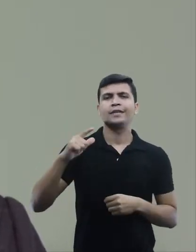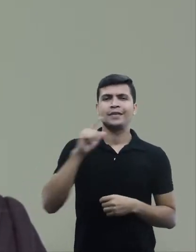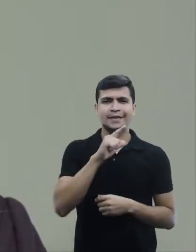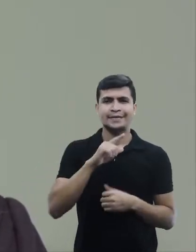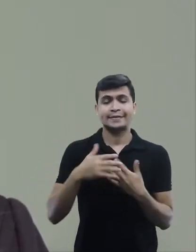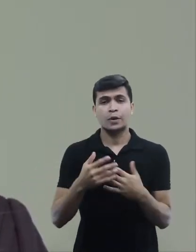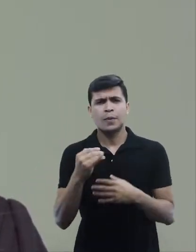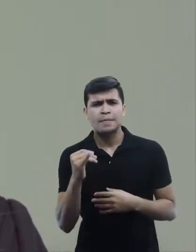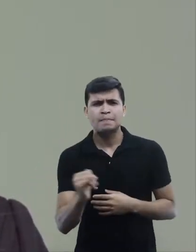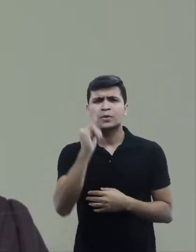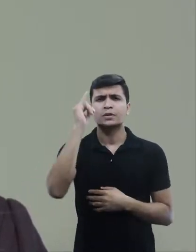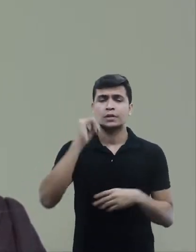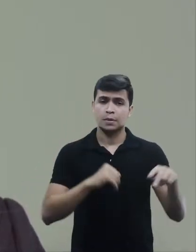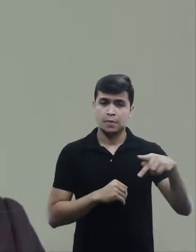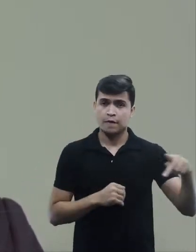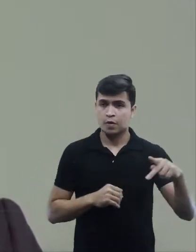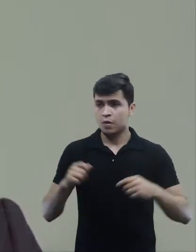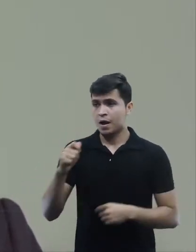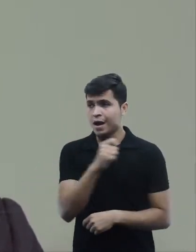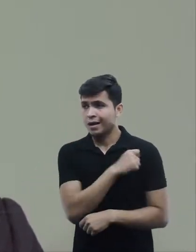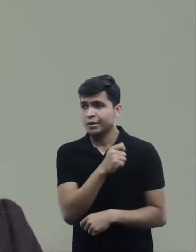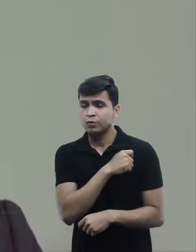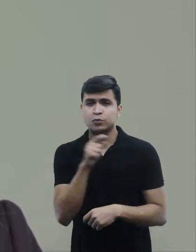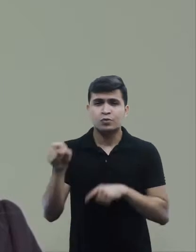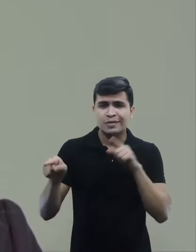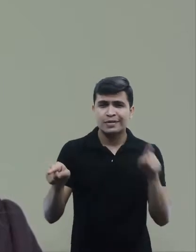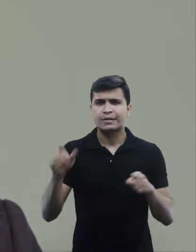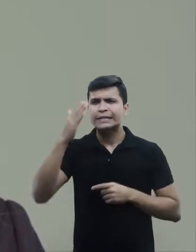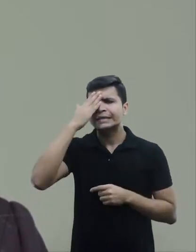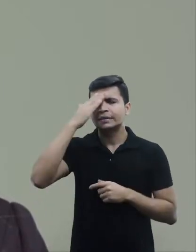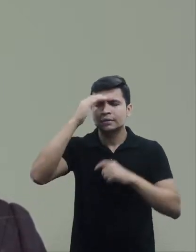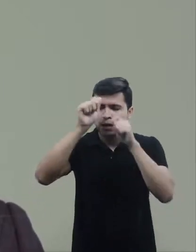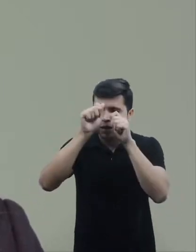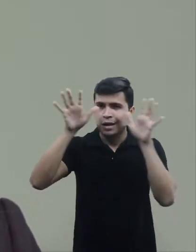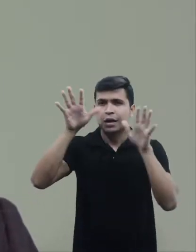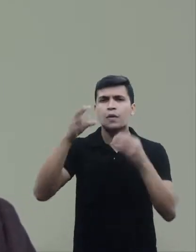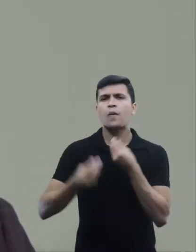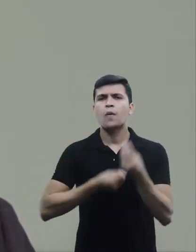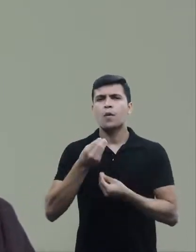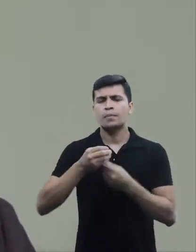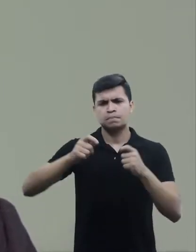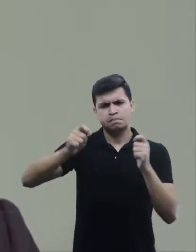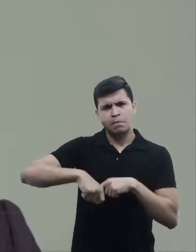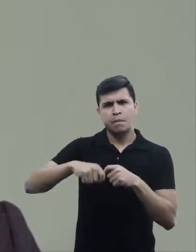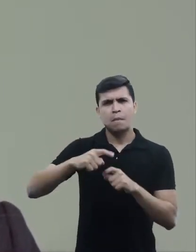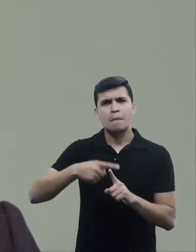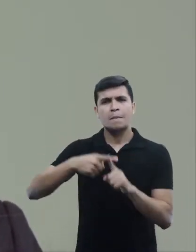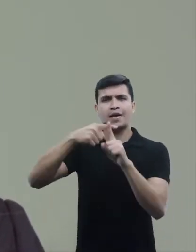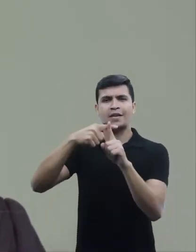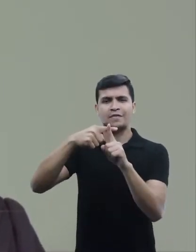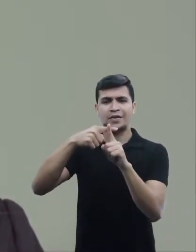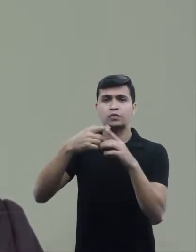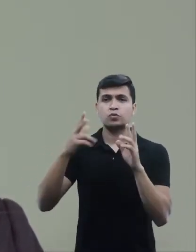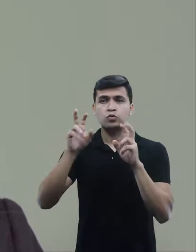É importante, portanto, que professor e aluno consigam ter uma compreensão clara sobre como os possíveis